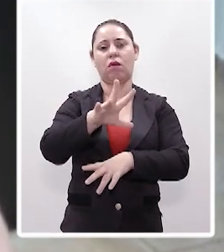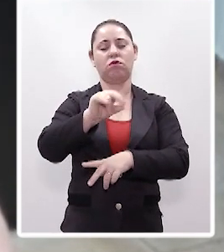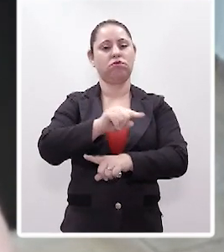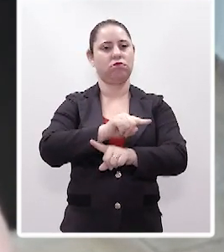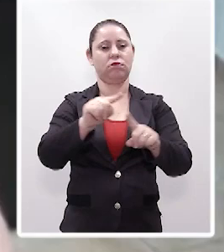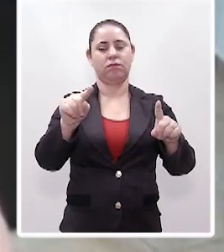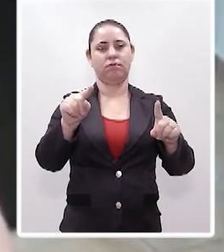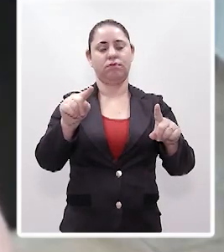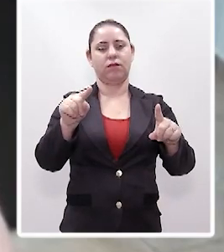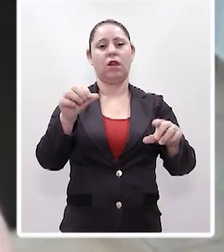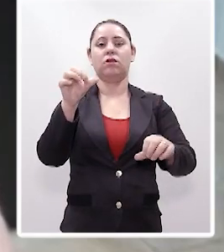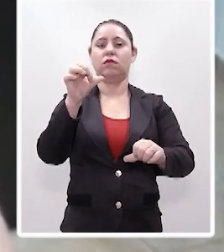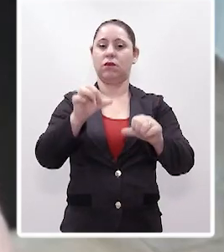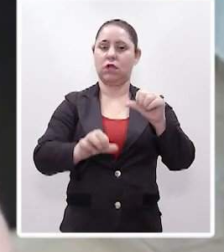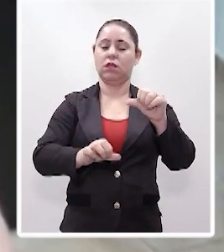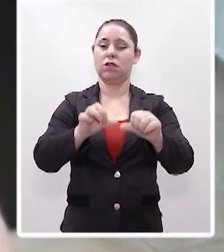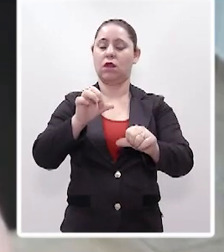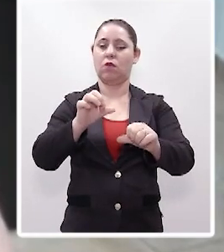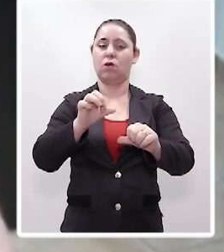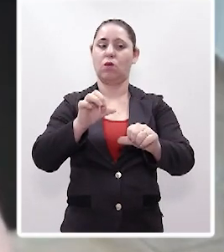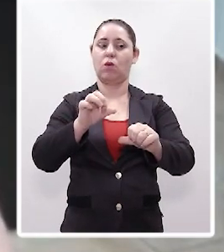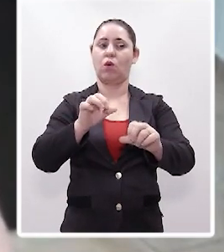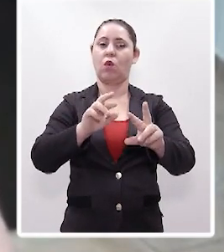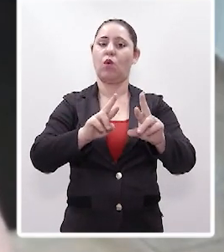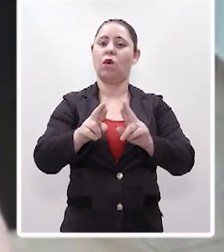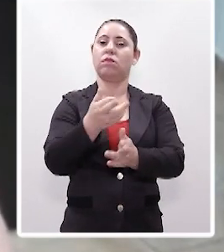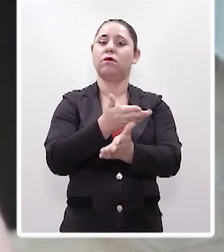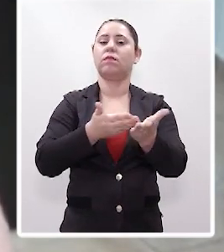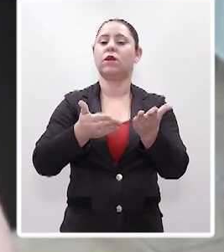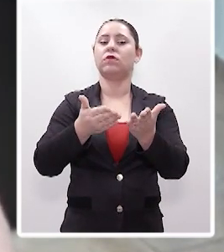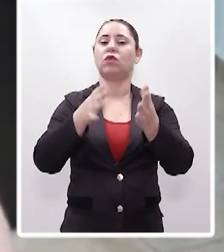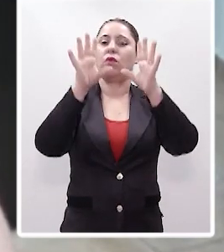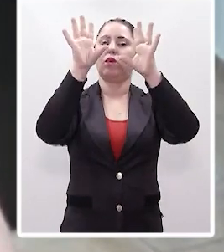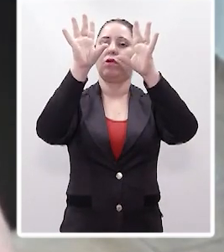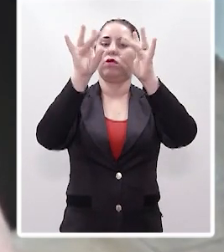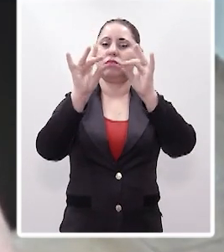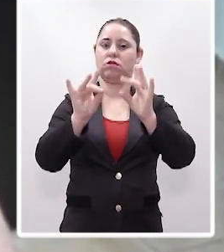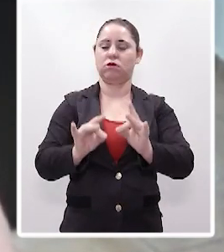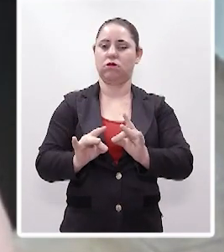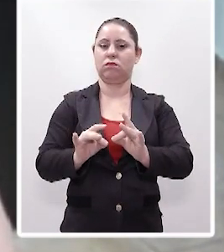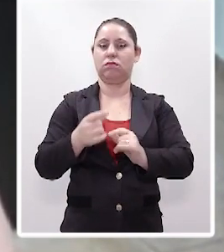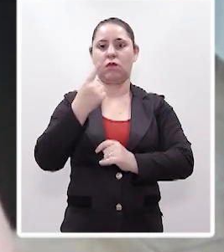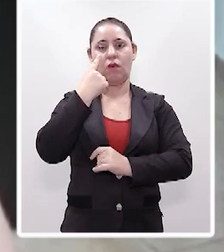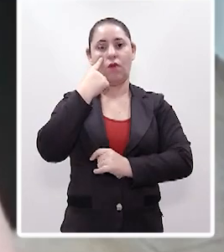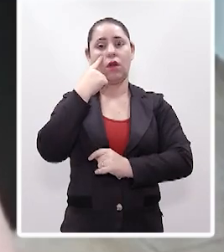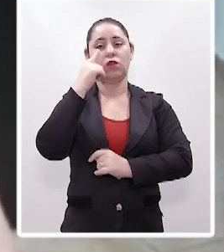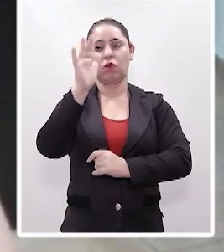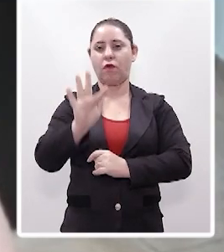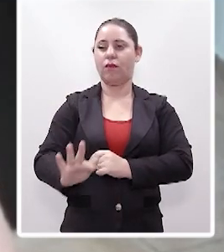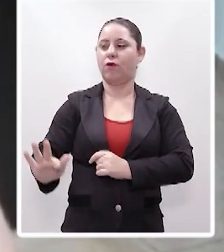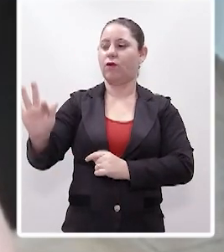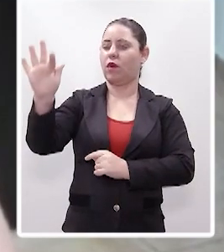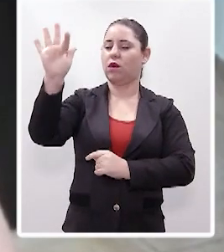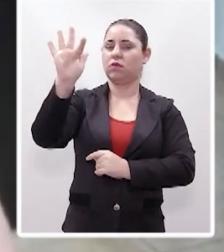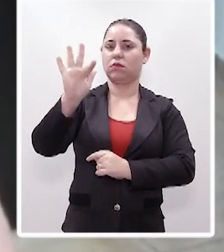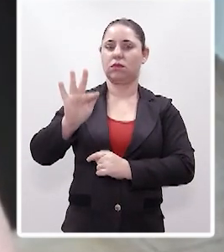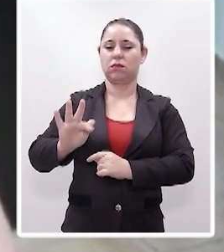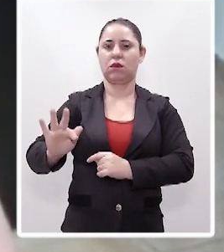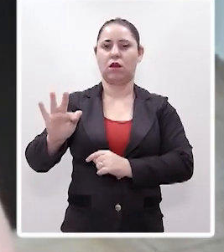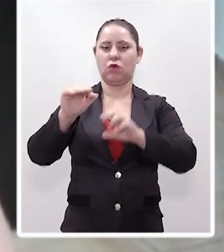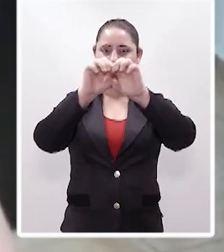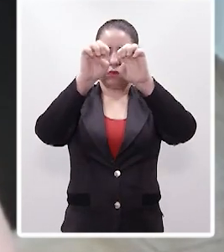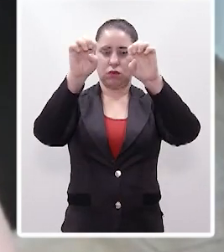generalizada, né? Eu acho que essa avaliação ela vai depender muito do contexto. Então, eu vejo que as universidades, né,